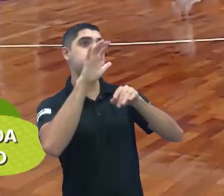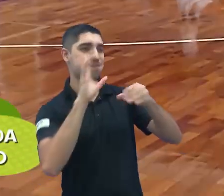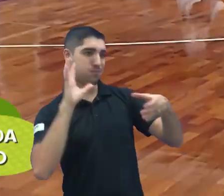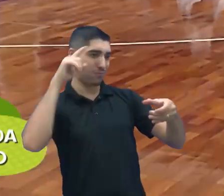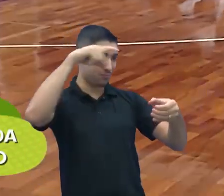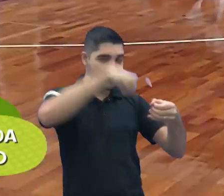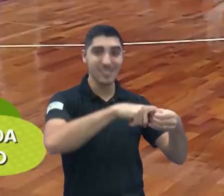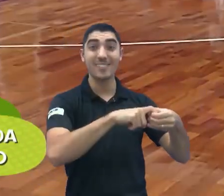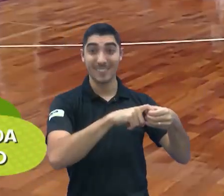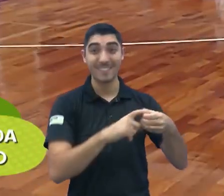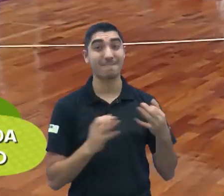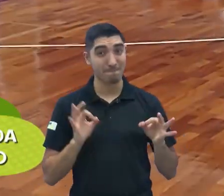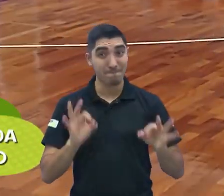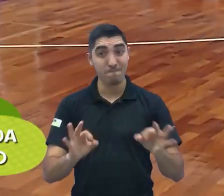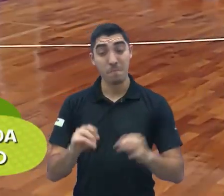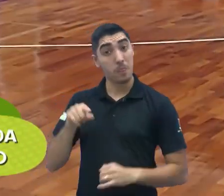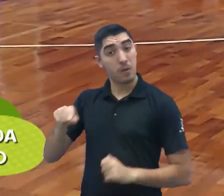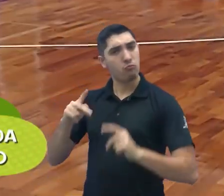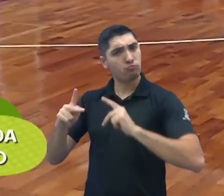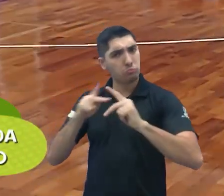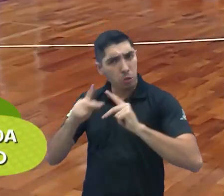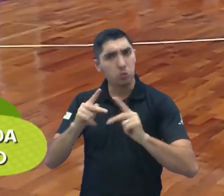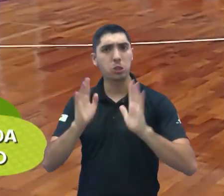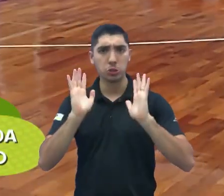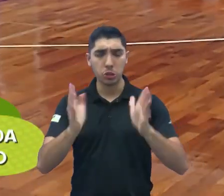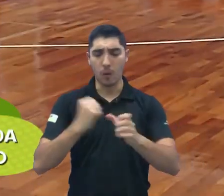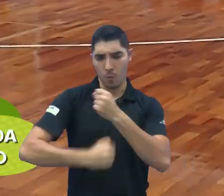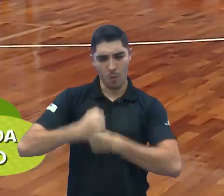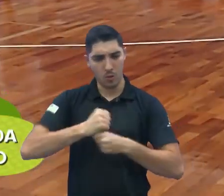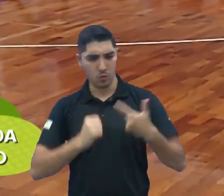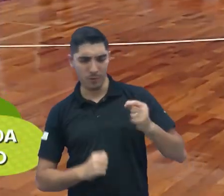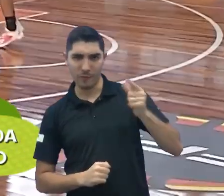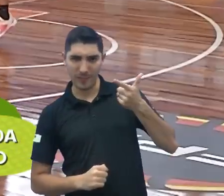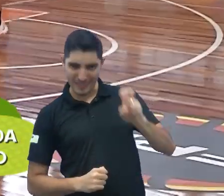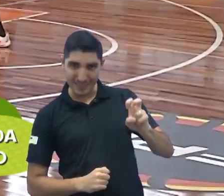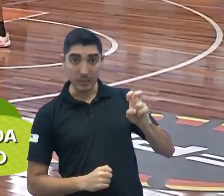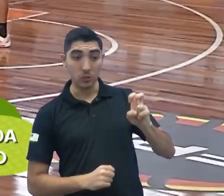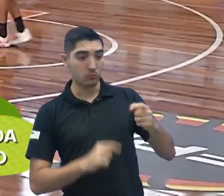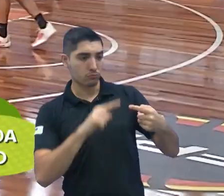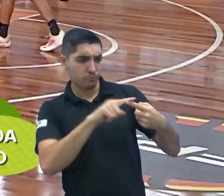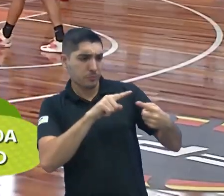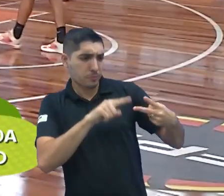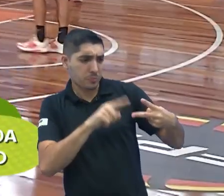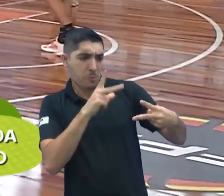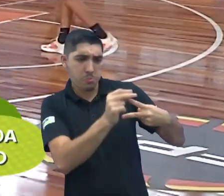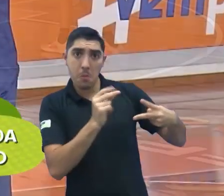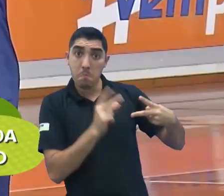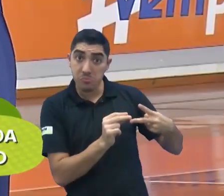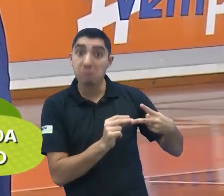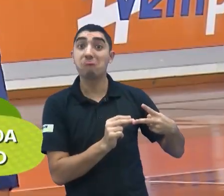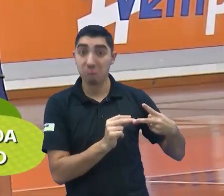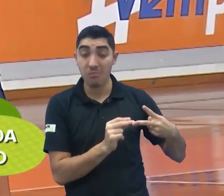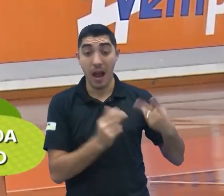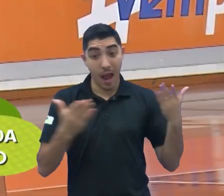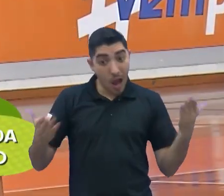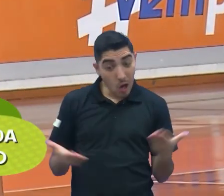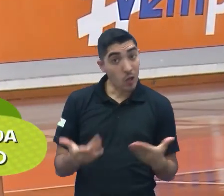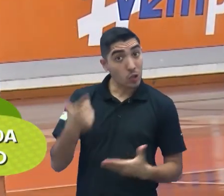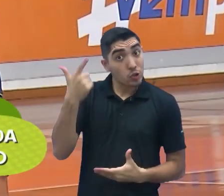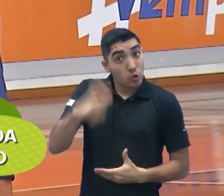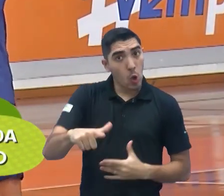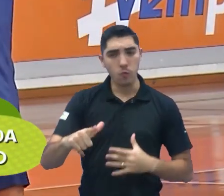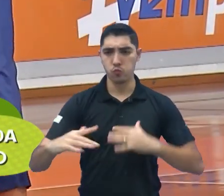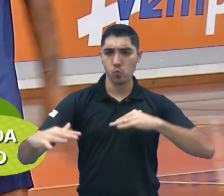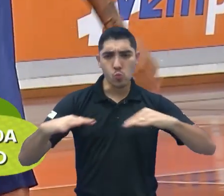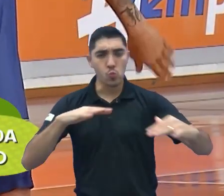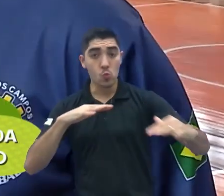O time que fechou o ano de 2025 com 2 vitórias consecutivas agora retorna às quadras, visando manter a boa